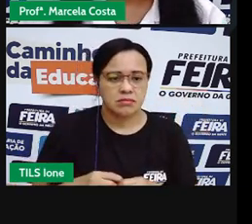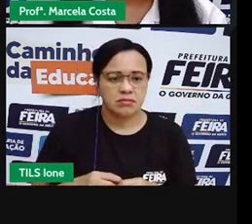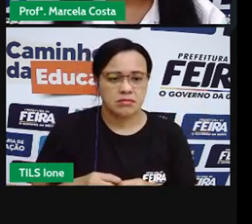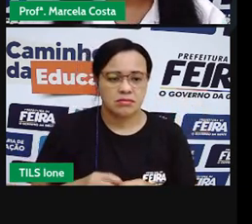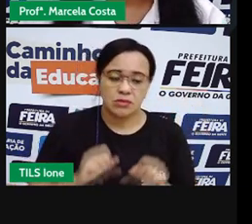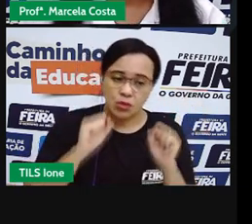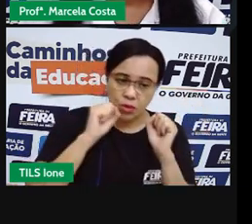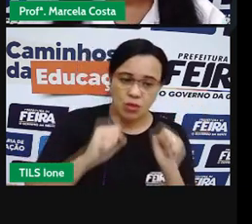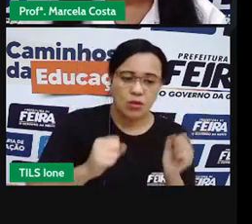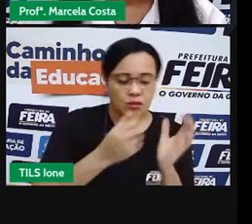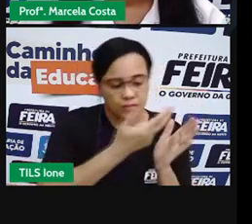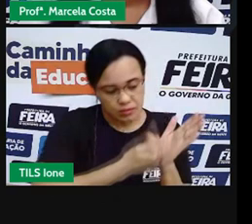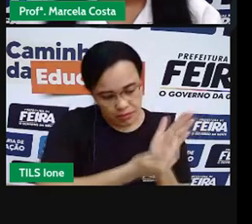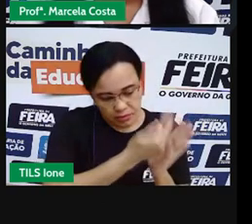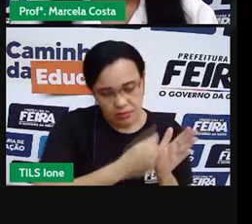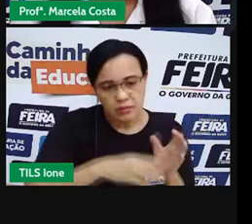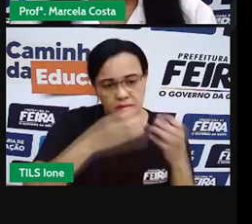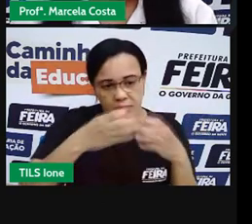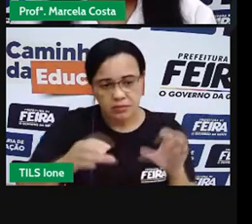colocar o numeral.